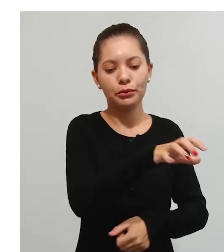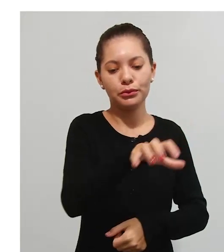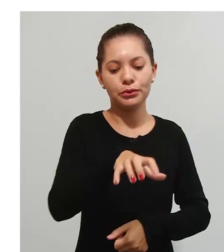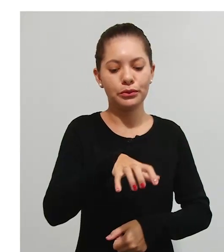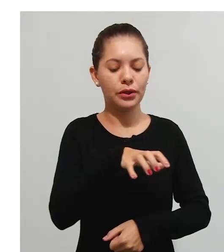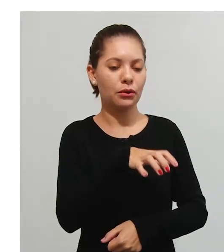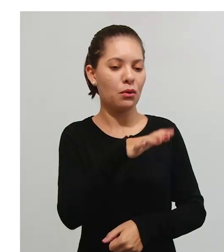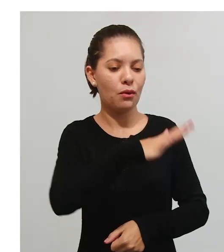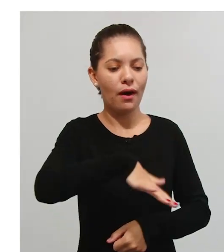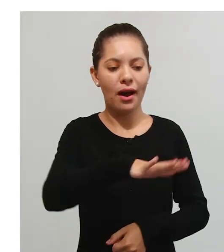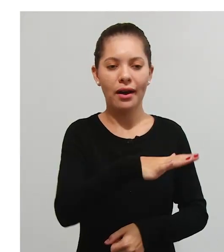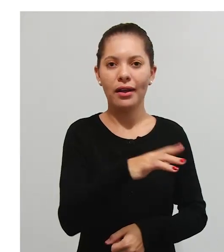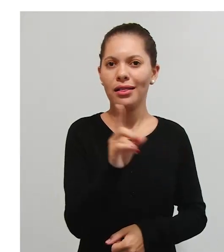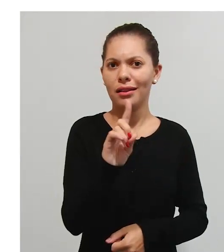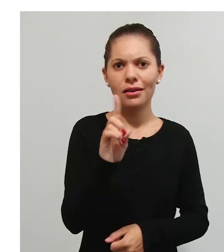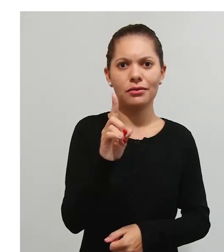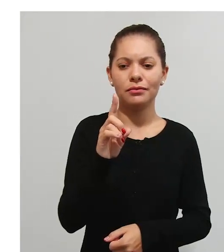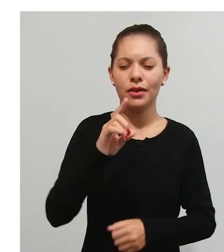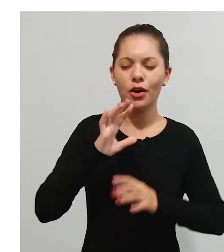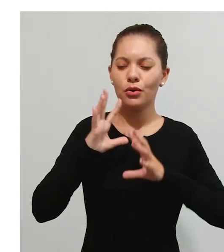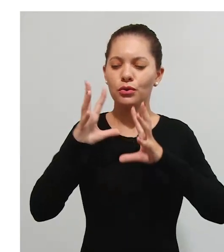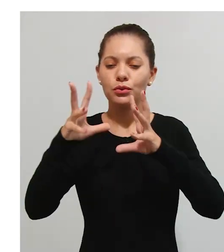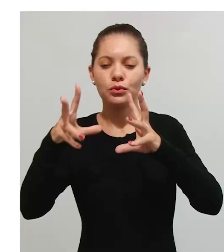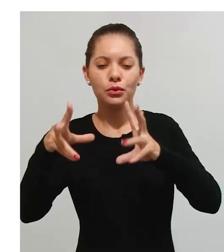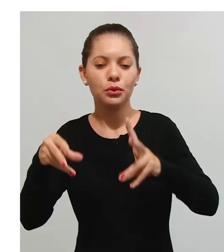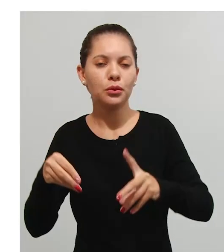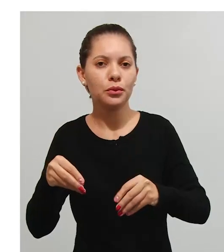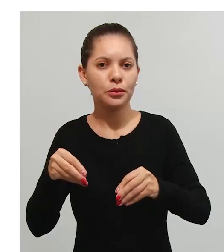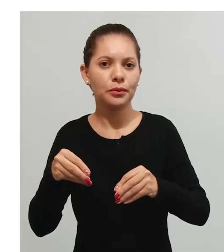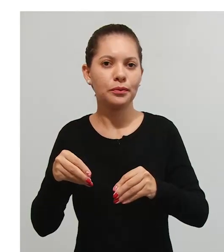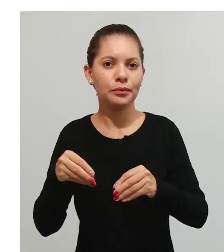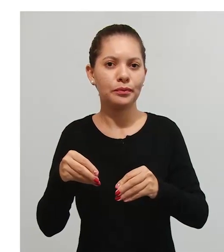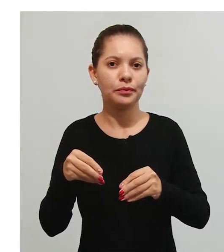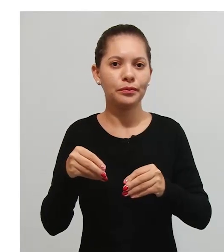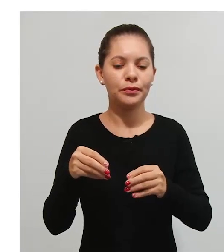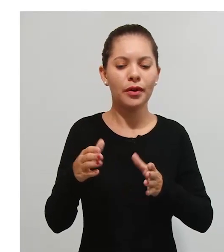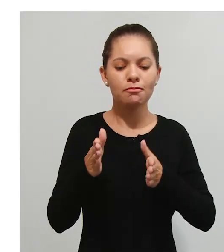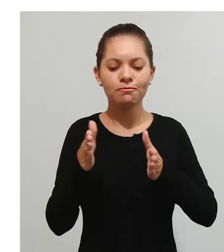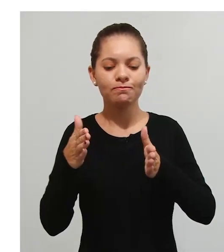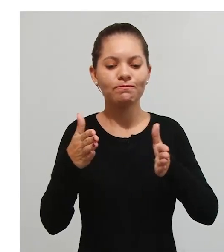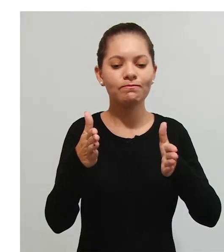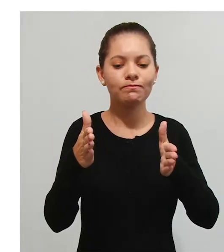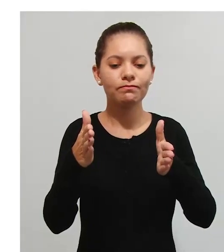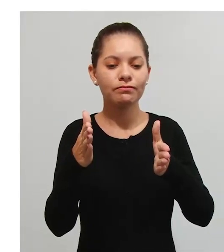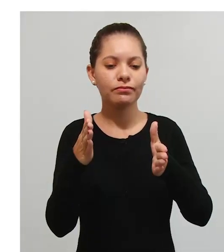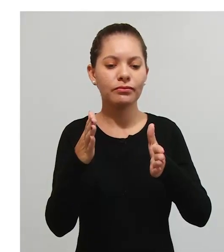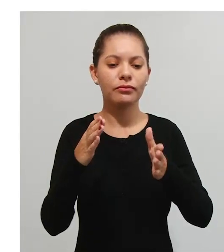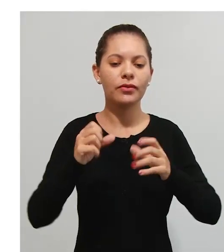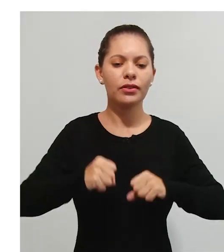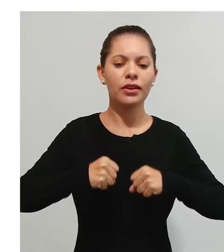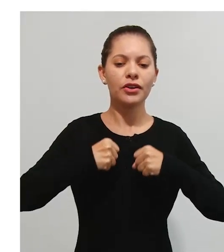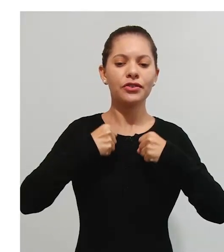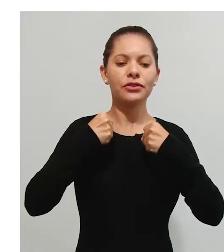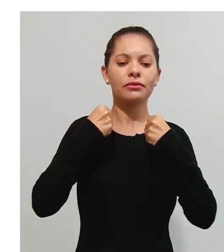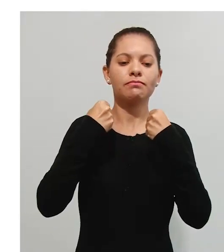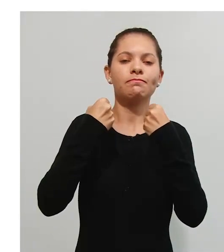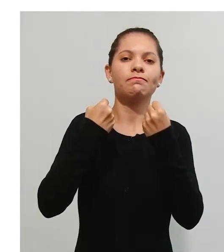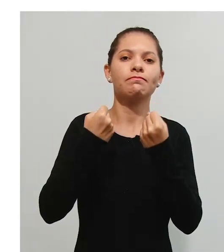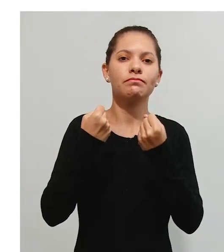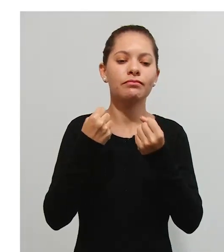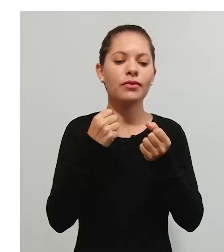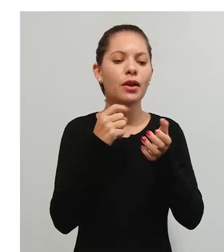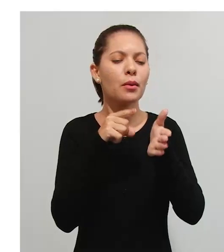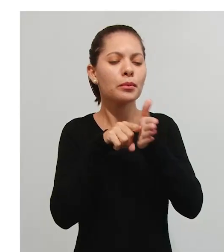departamento, somente uma área. Ele vai ter a visão do todo. É ele que vai direcionar e dedicar todos os